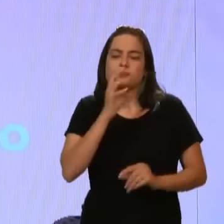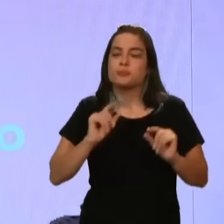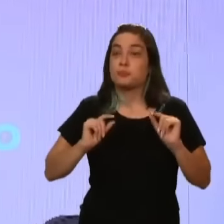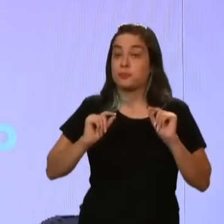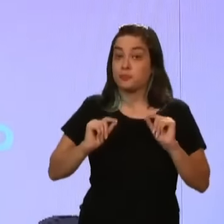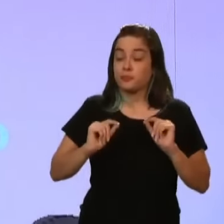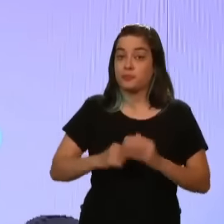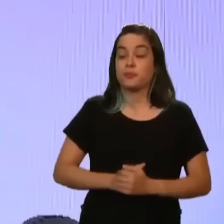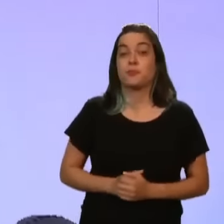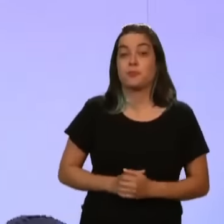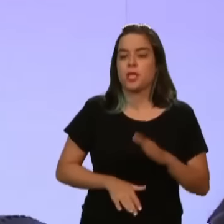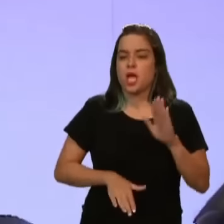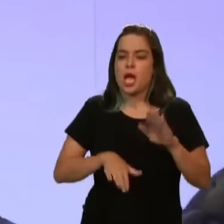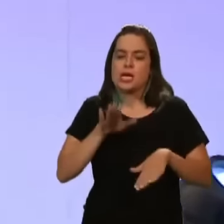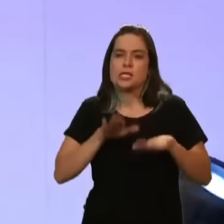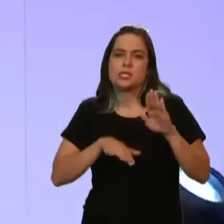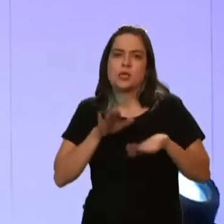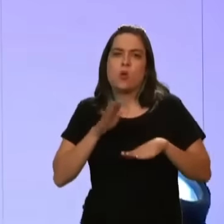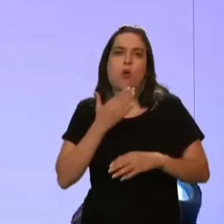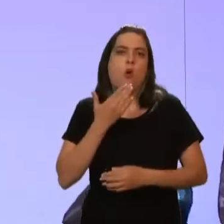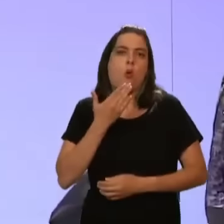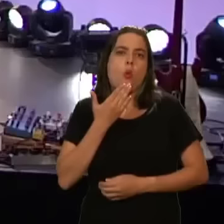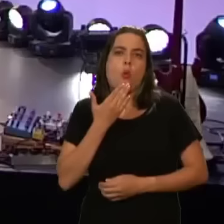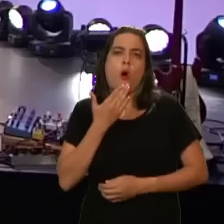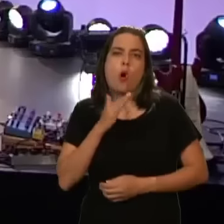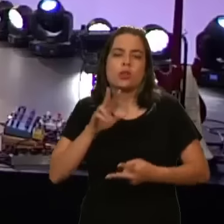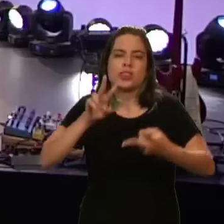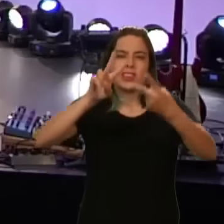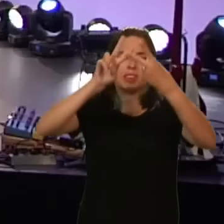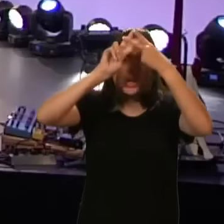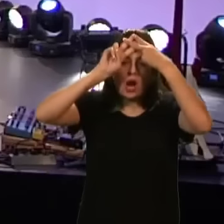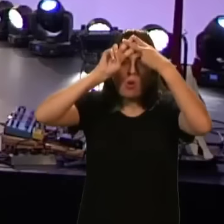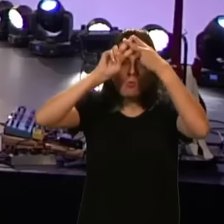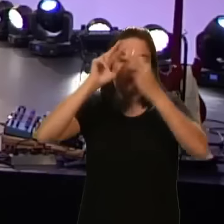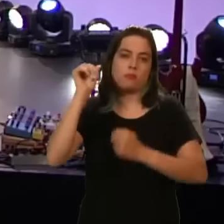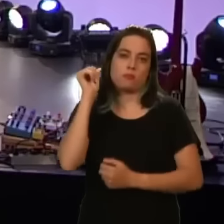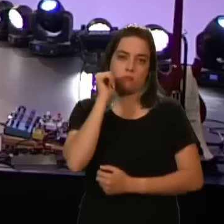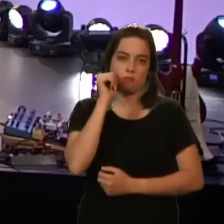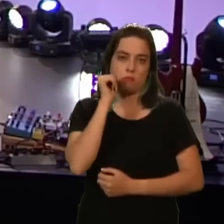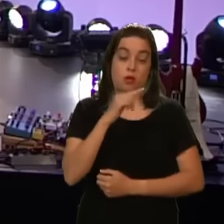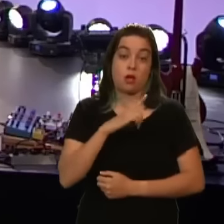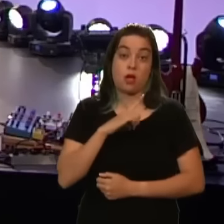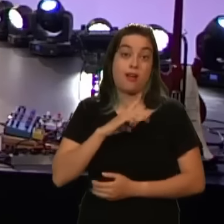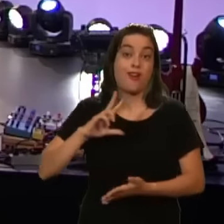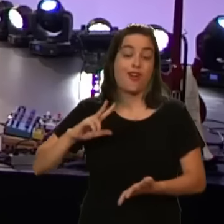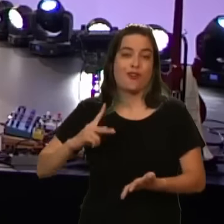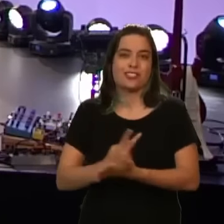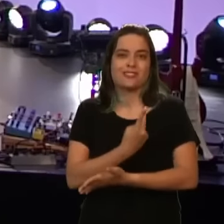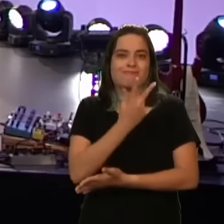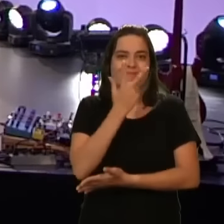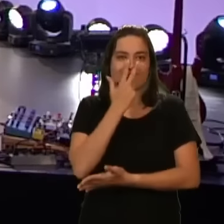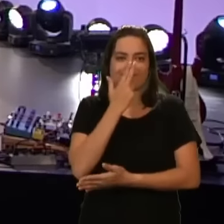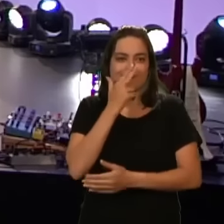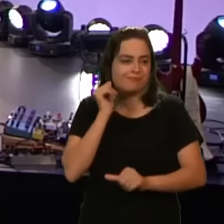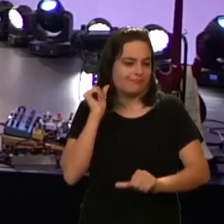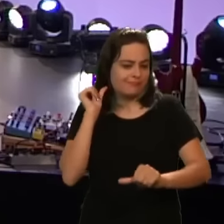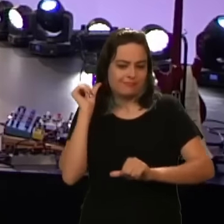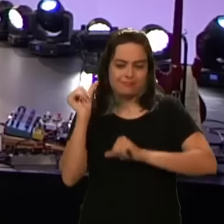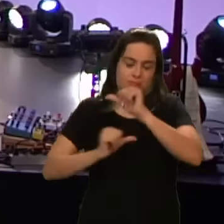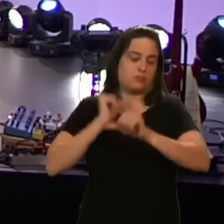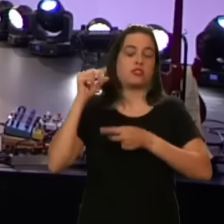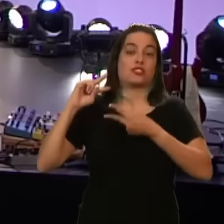que dependendo do nível de trauma que uma mulher sofre, acontece uma alteração genética